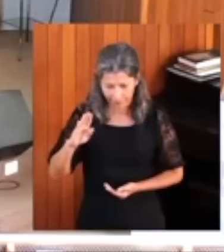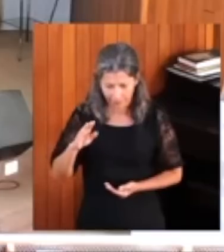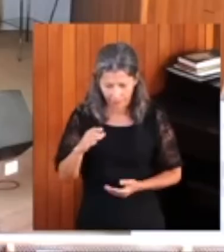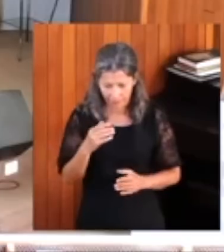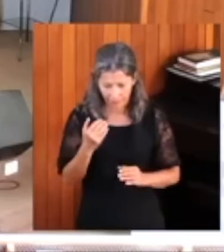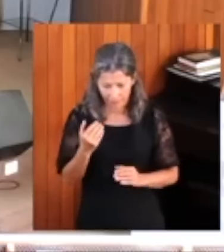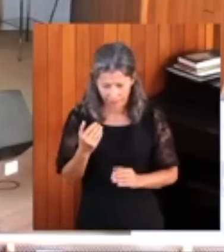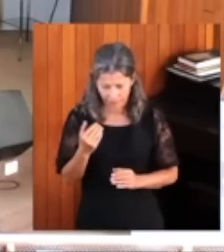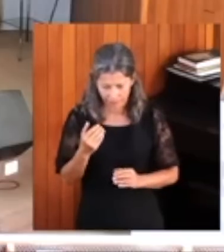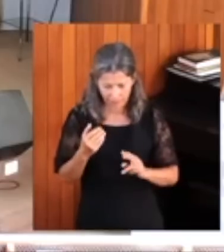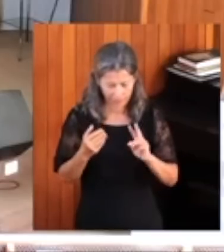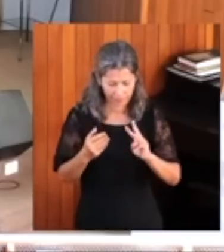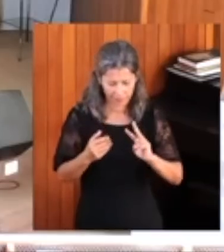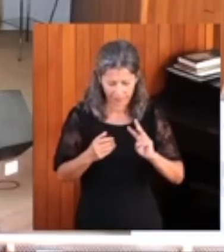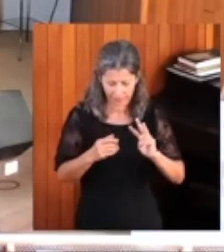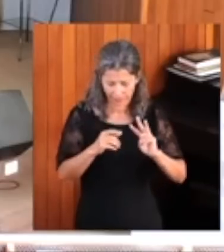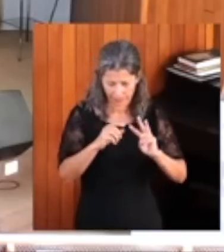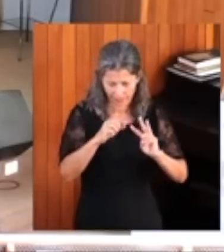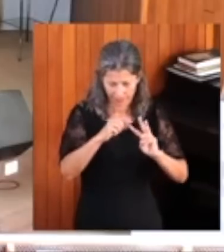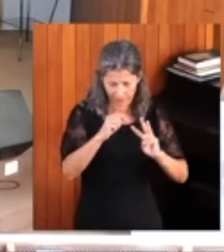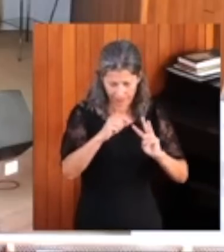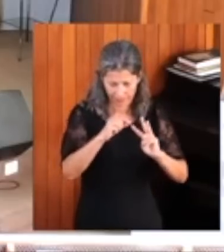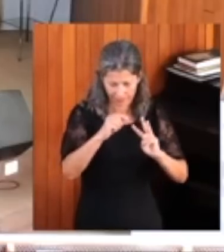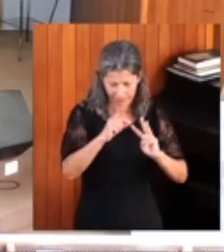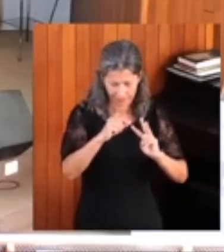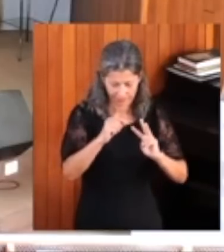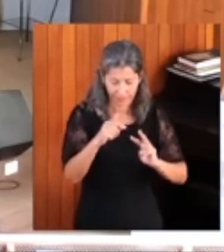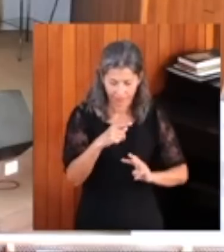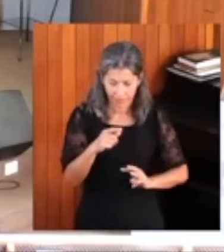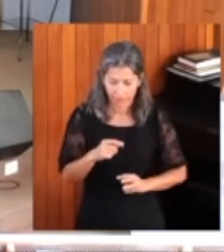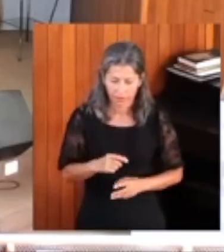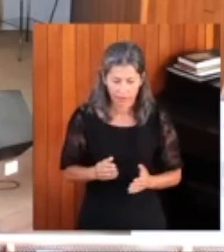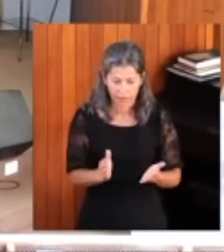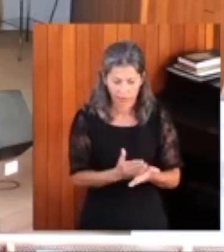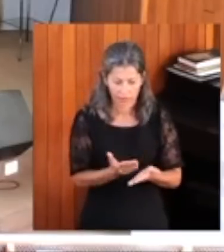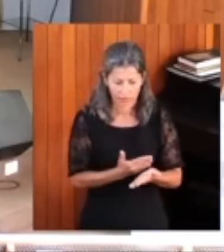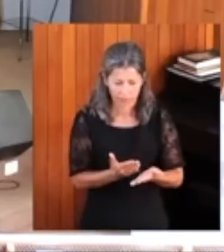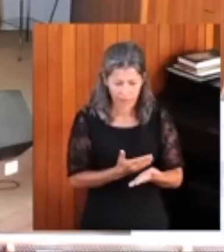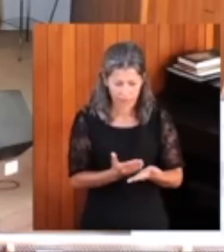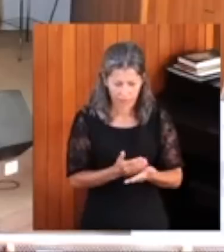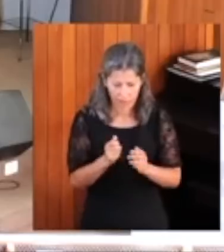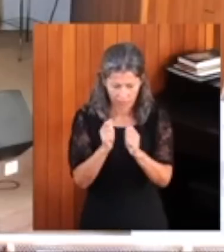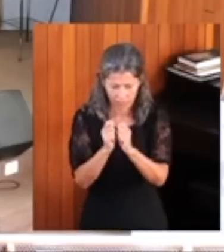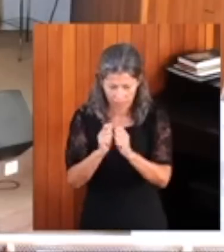vocês. Muito bom. Ali sim, ele vai esmiuçando todo o livro do Apocalipse.